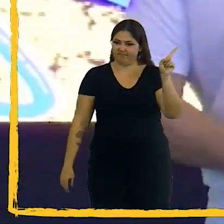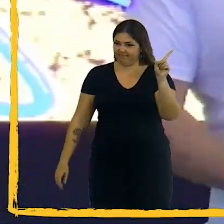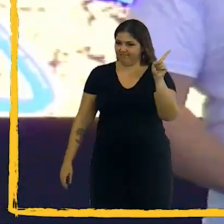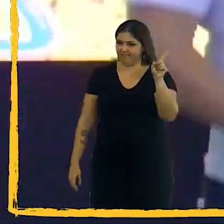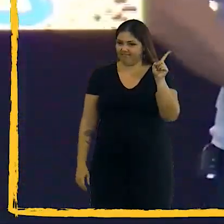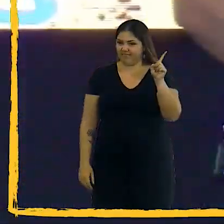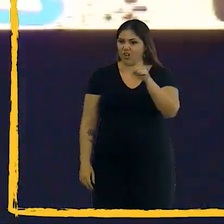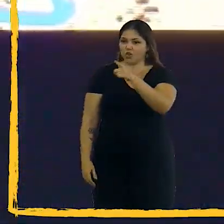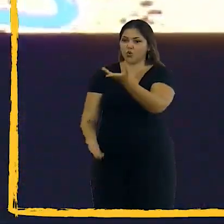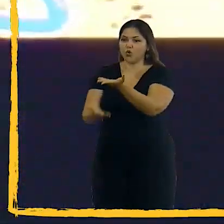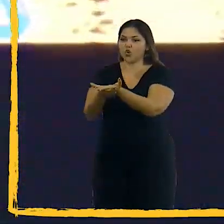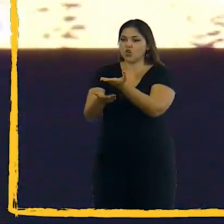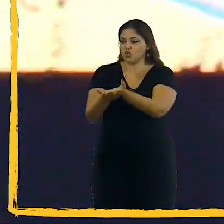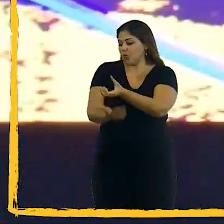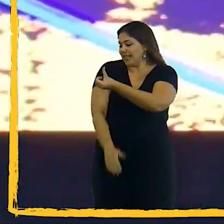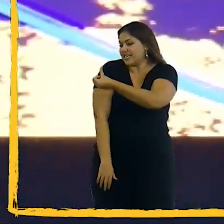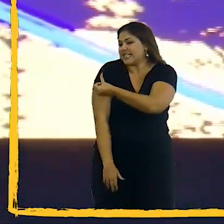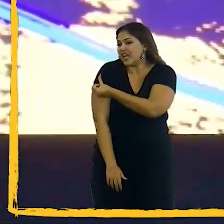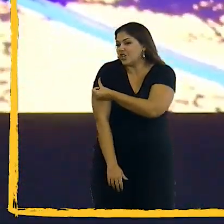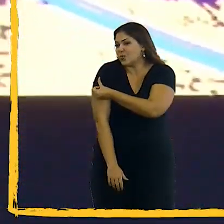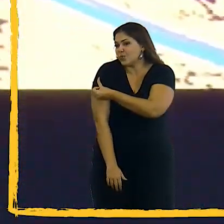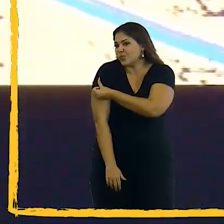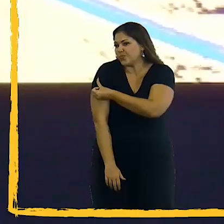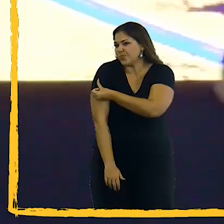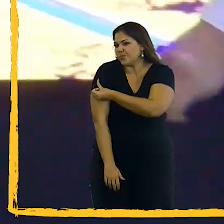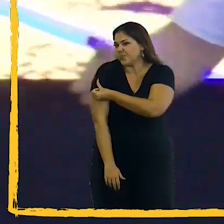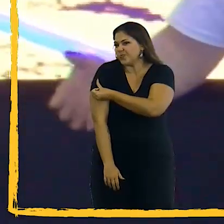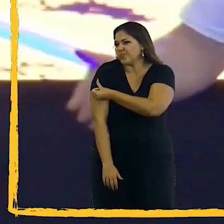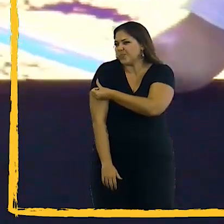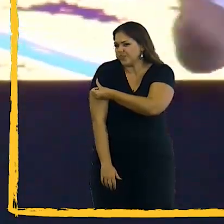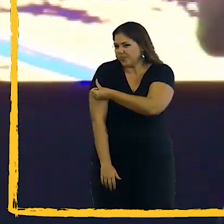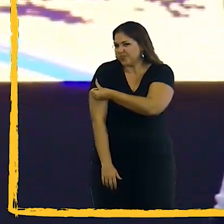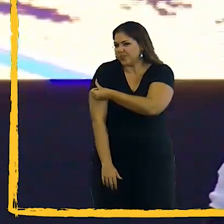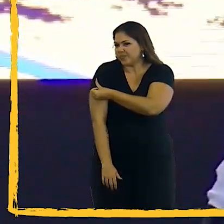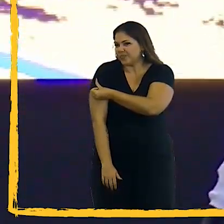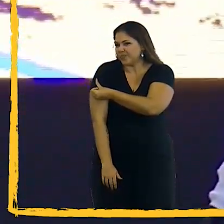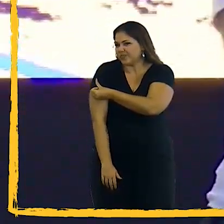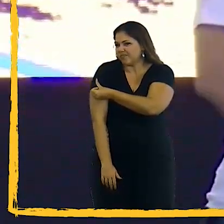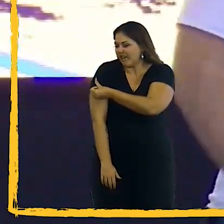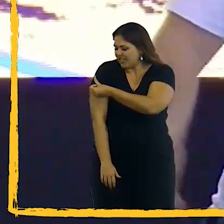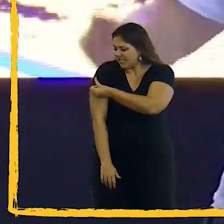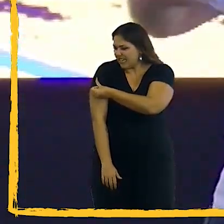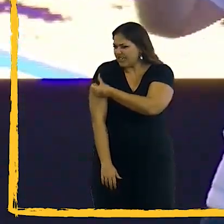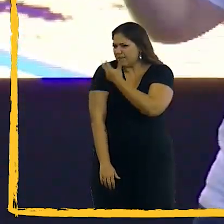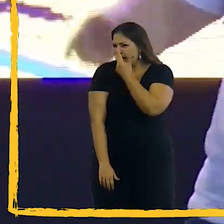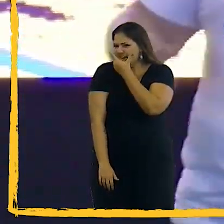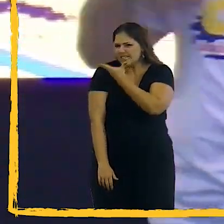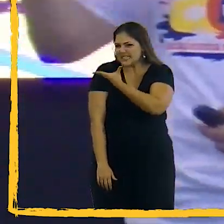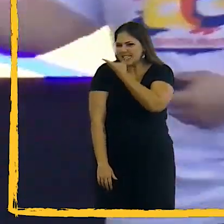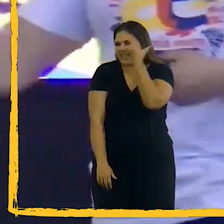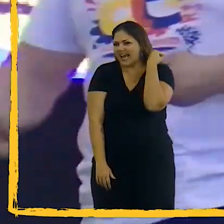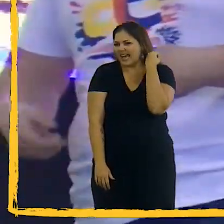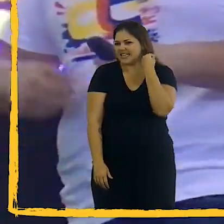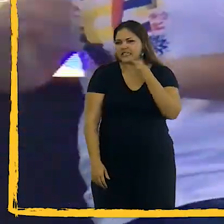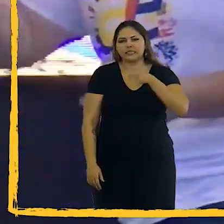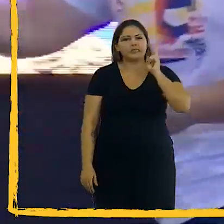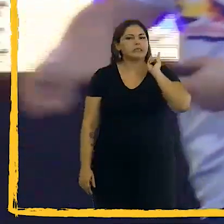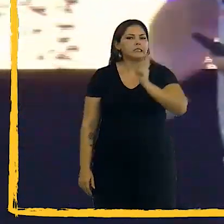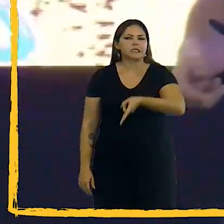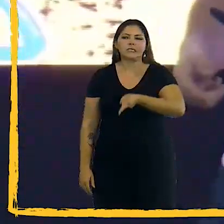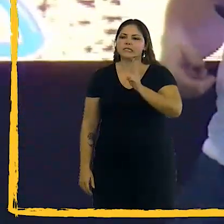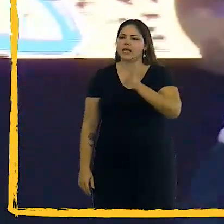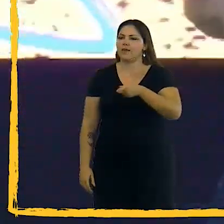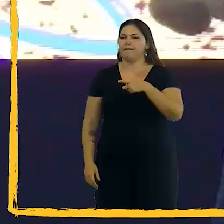você vê lá no seu sexto ano do Ensino Fundamental e vem trazendo até hoje toda hora tá aparecendo uma